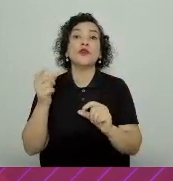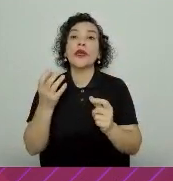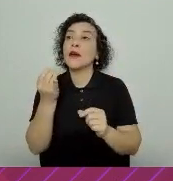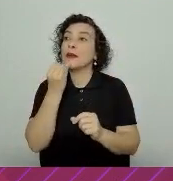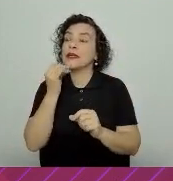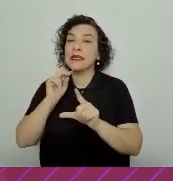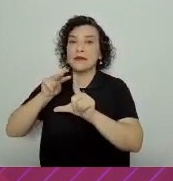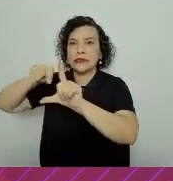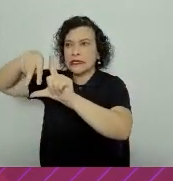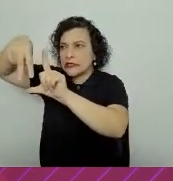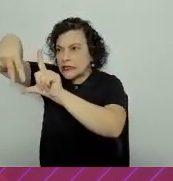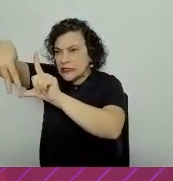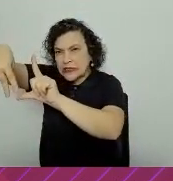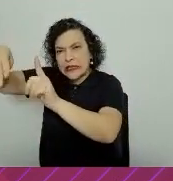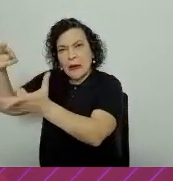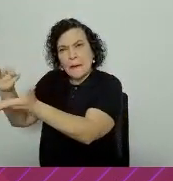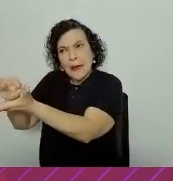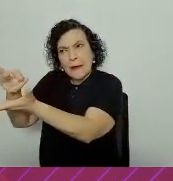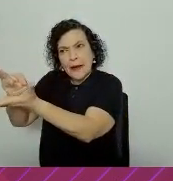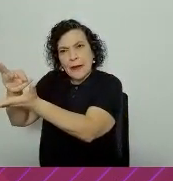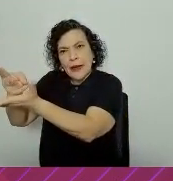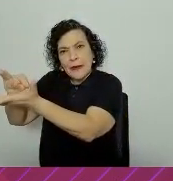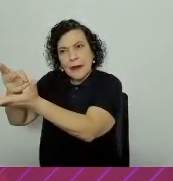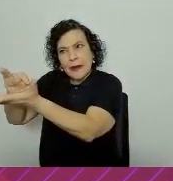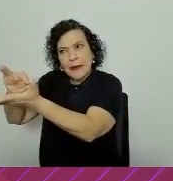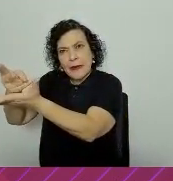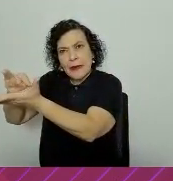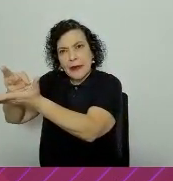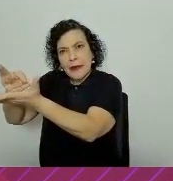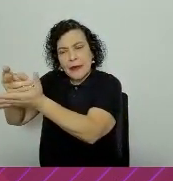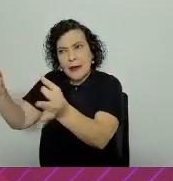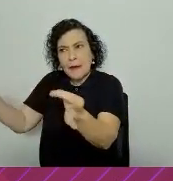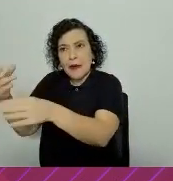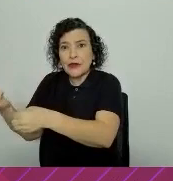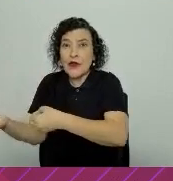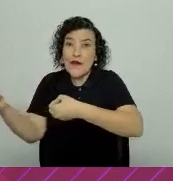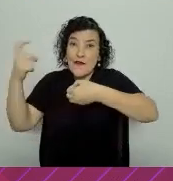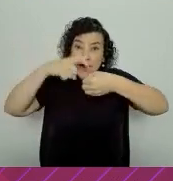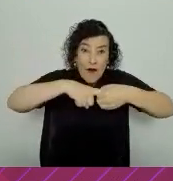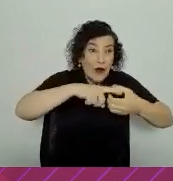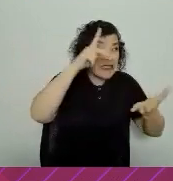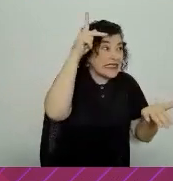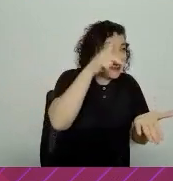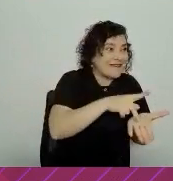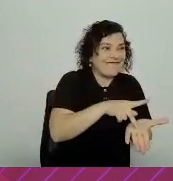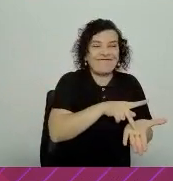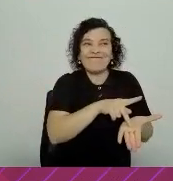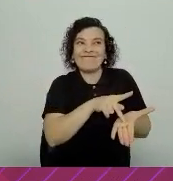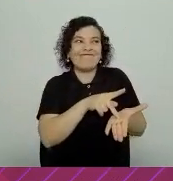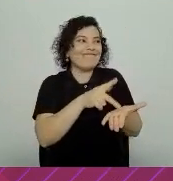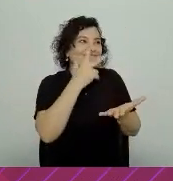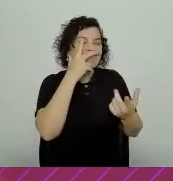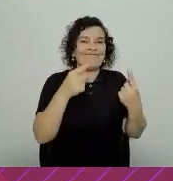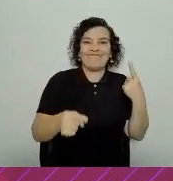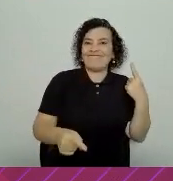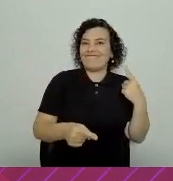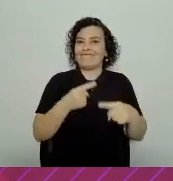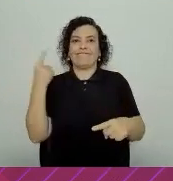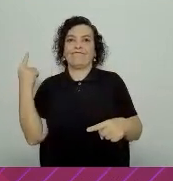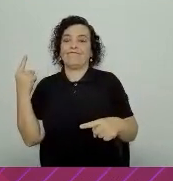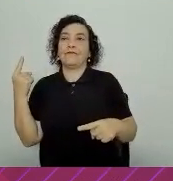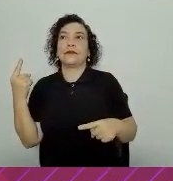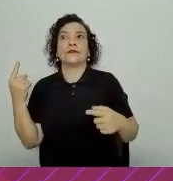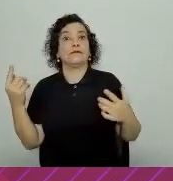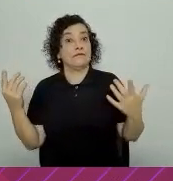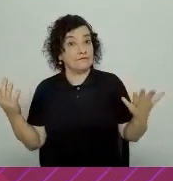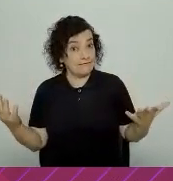pessoa que fica muito tempo no mundo virtual ela não aceita muita Volta para o mundo real então a gente pensa assim